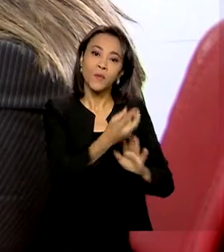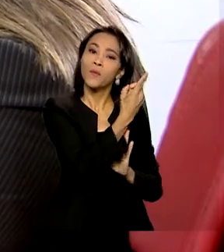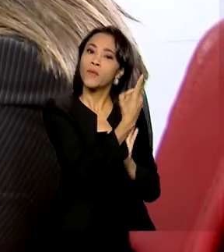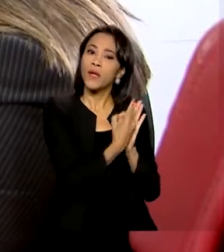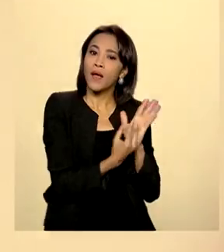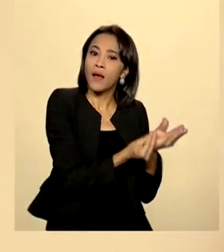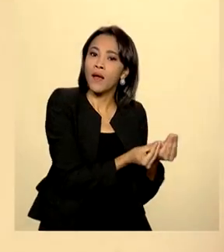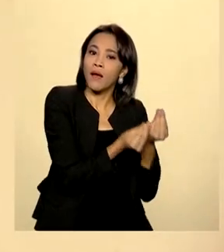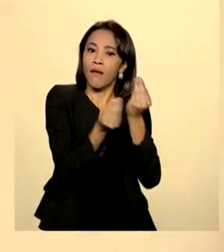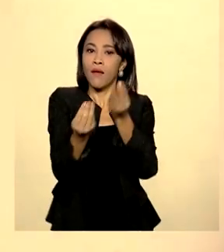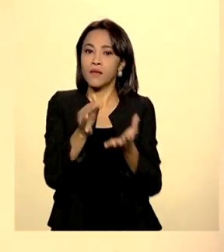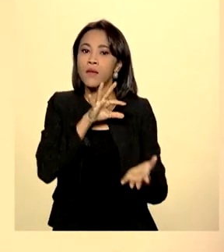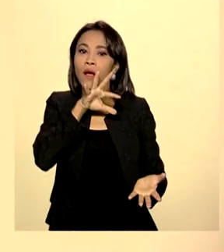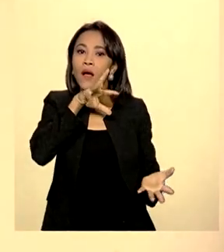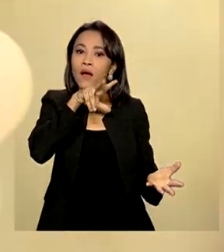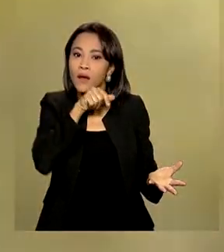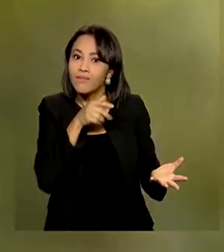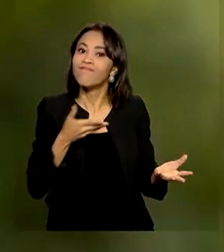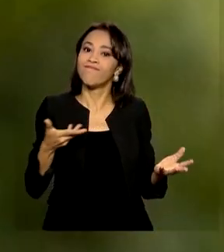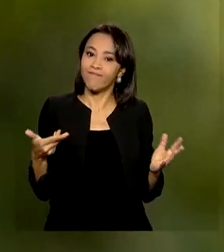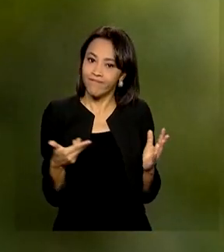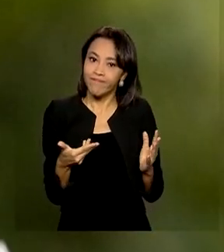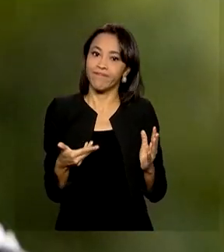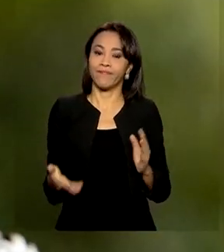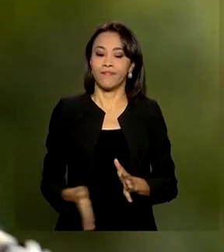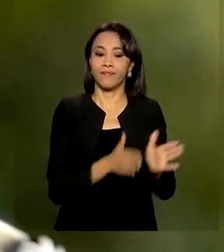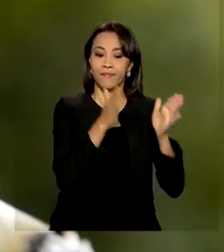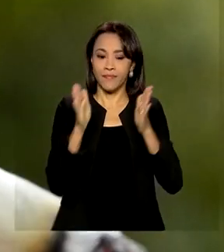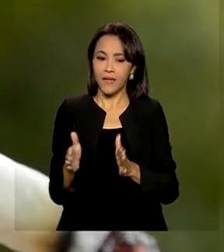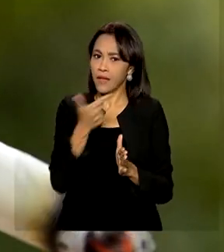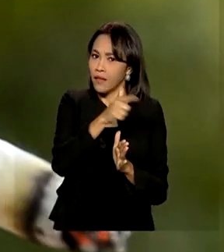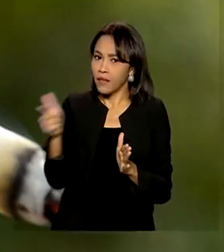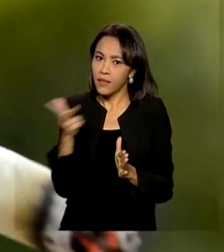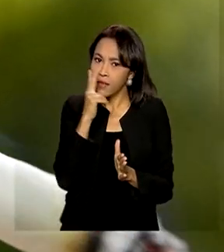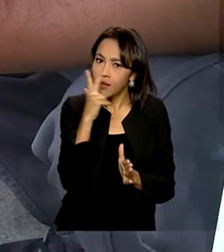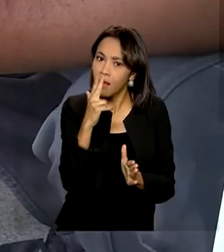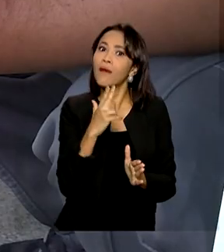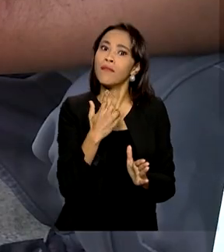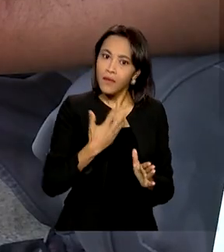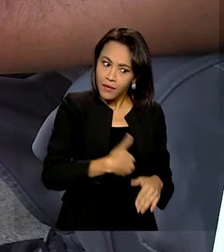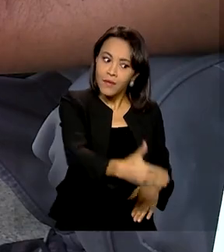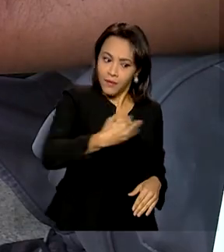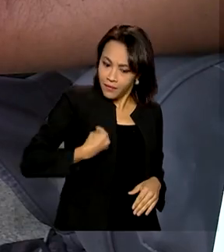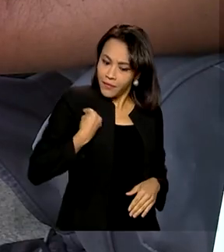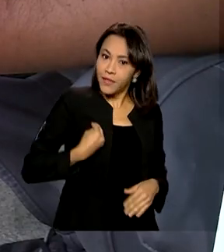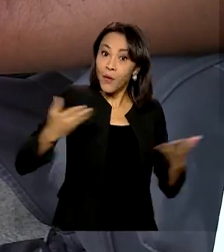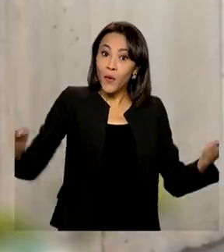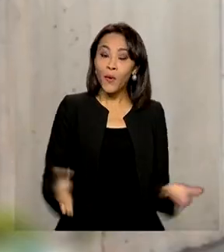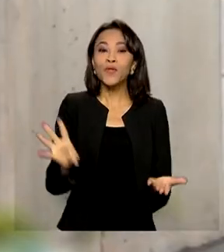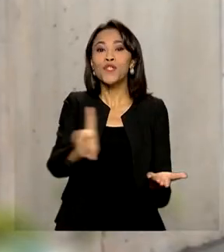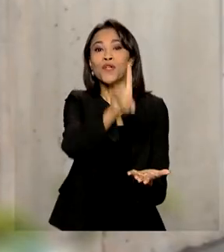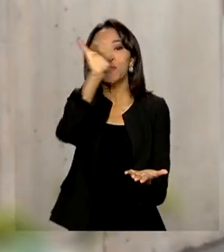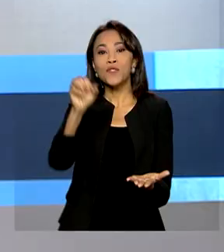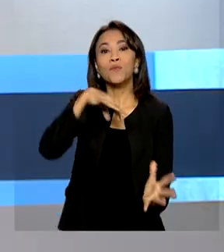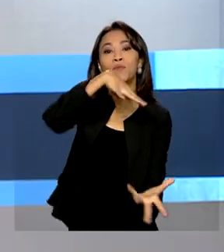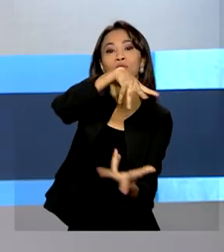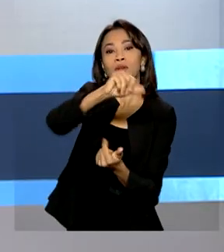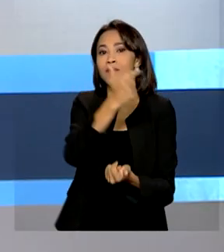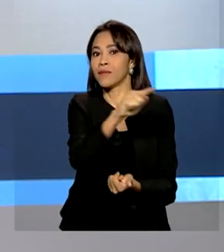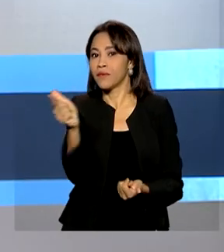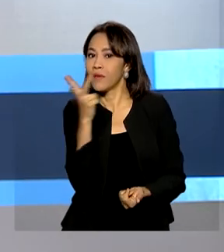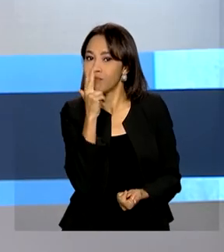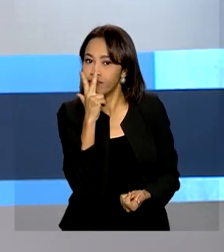entregar a declaração do Imposto de Renda sem cigarro e com mais vida hoje é o dia mundial sem tabaco